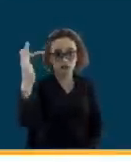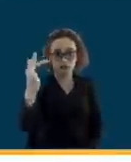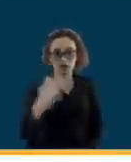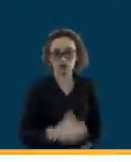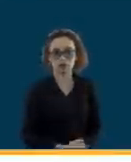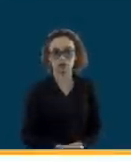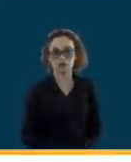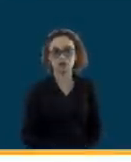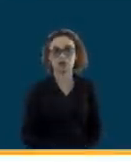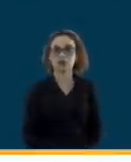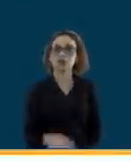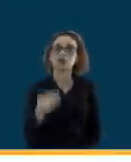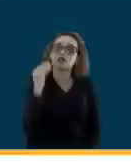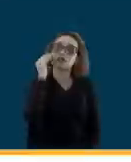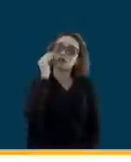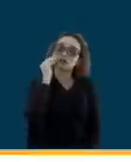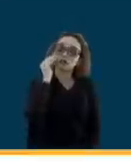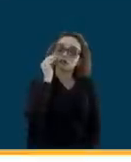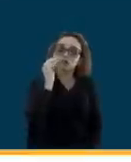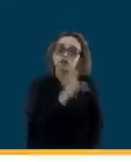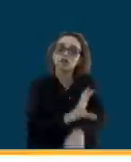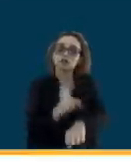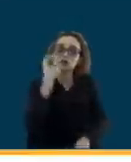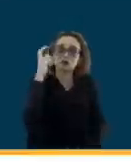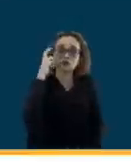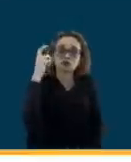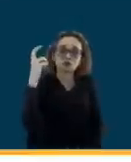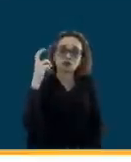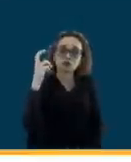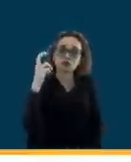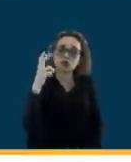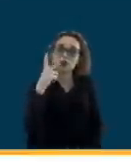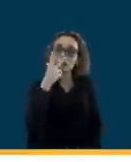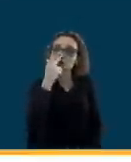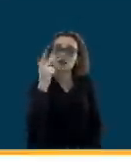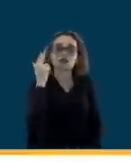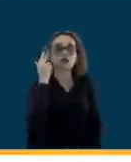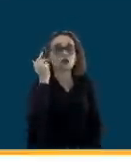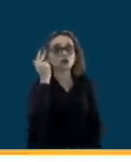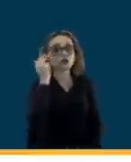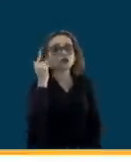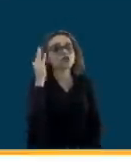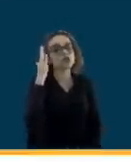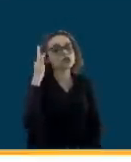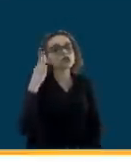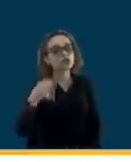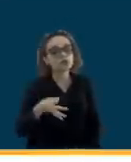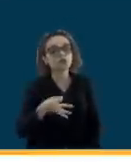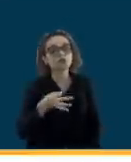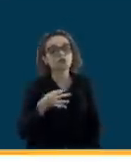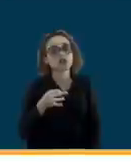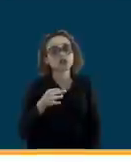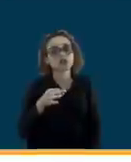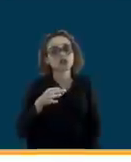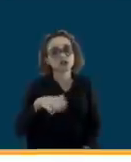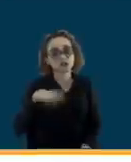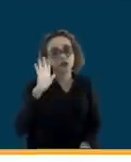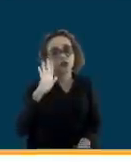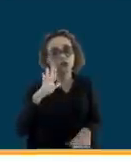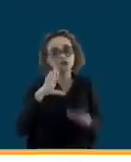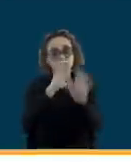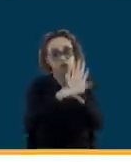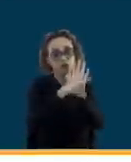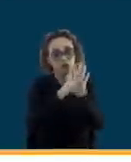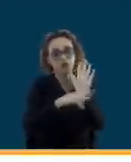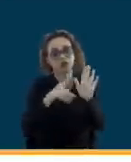pontos de cultura vê com mais tranquilidade, consegue compreender mais esses conceitos que a gente vem